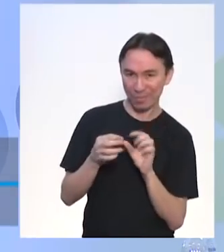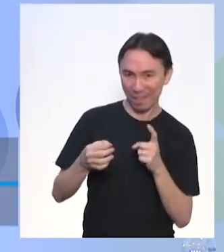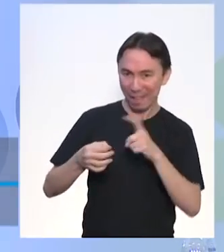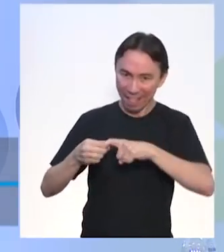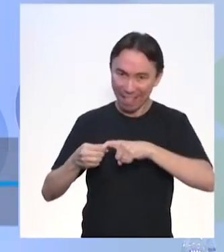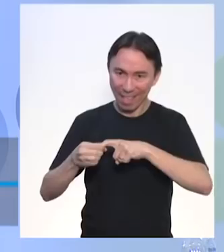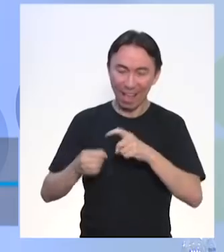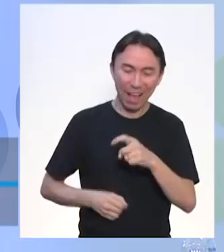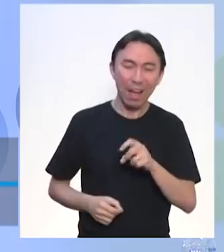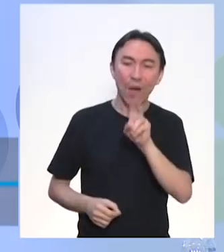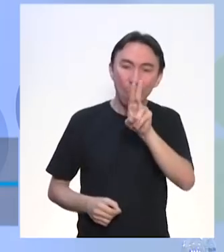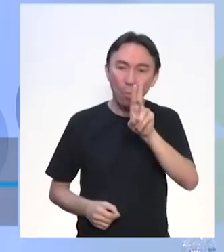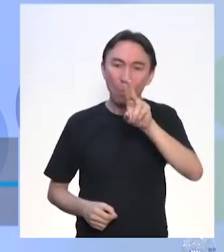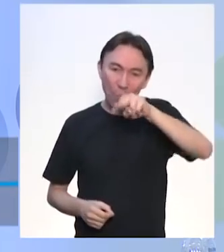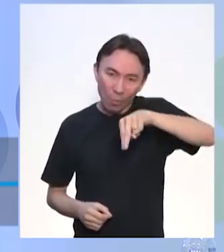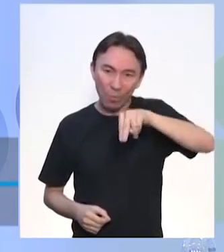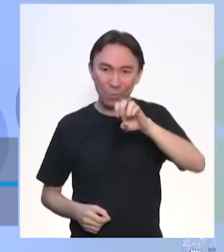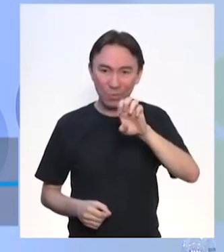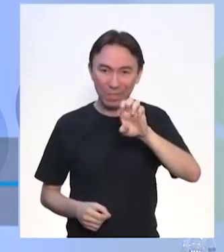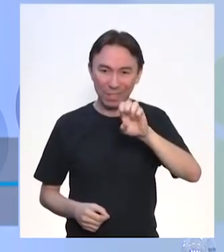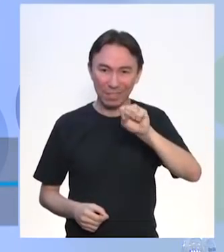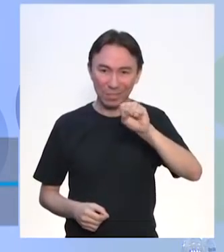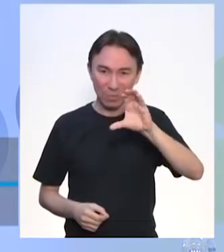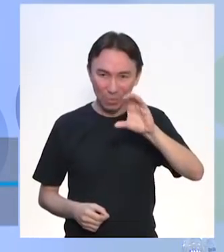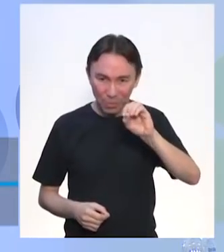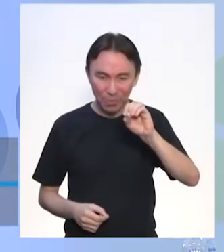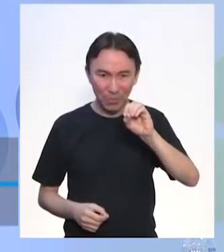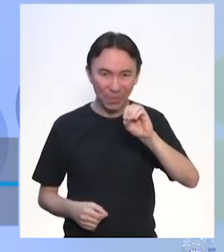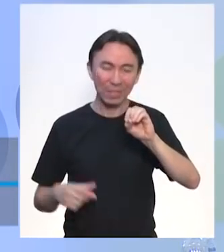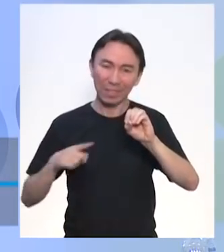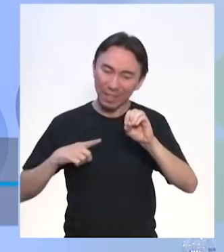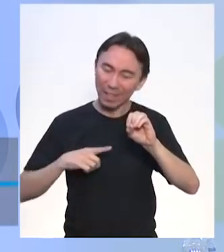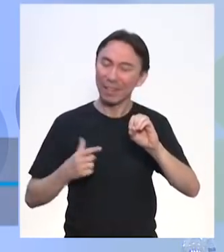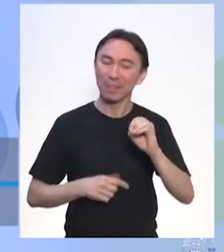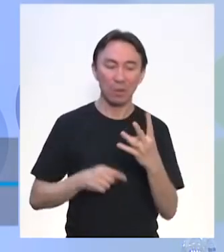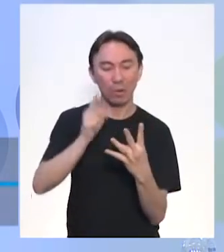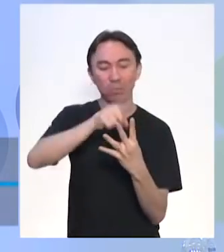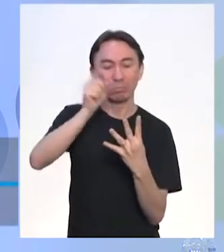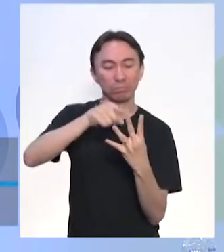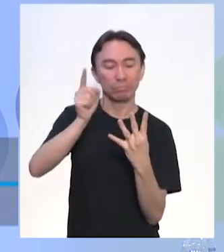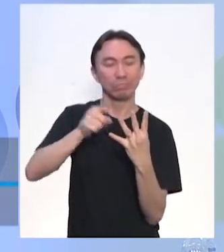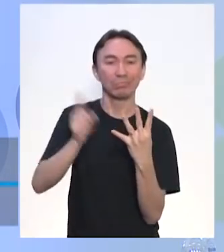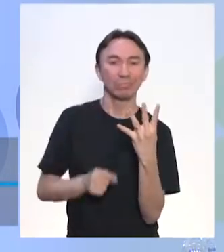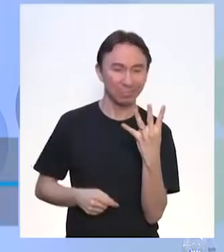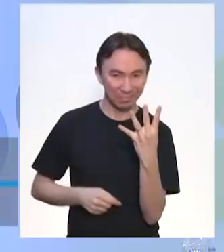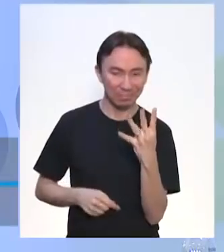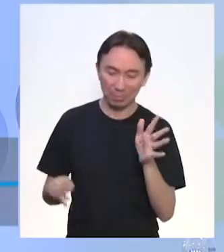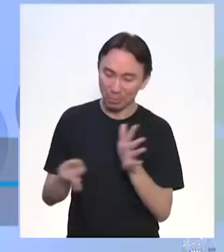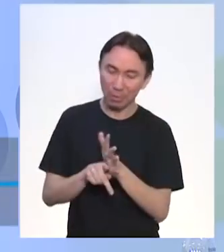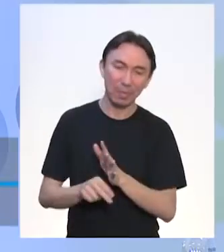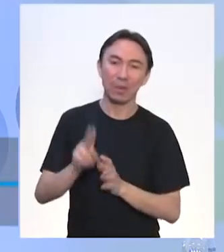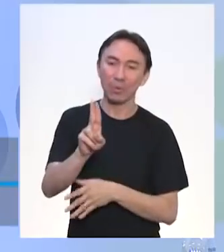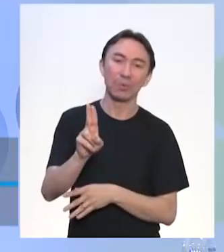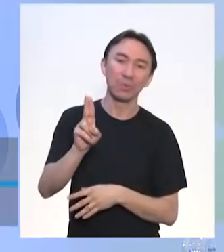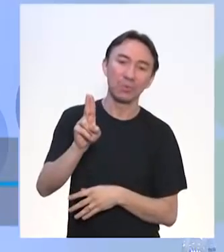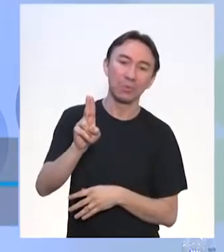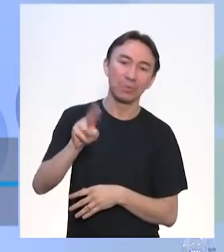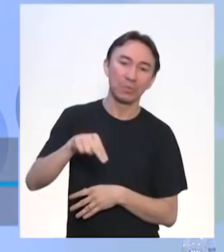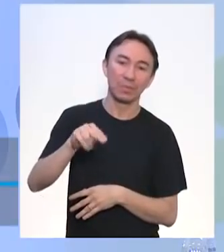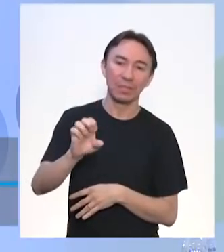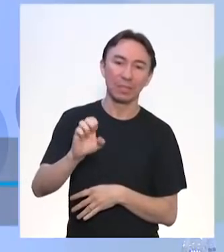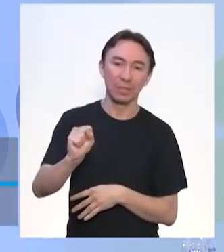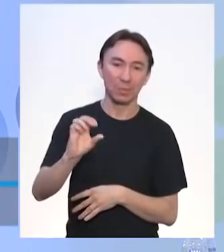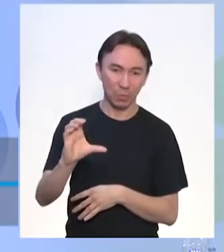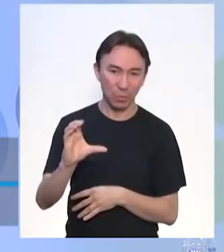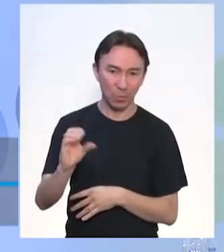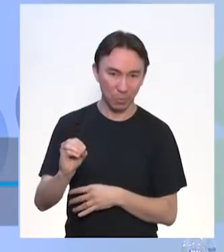4 pilares da educação são os que a gente chama de pilares da educação da Unesco, e que nós vamos, então, aplicando ao longo